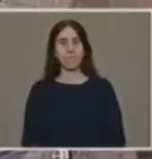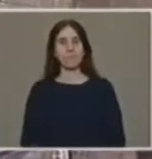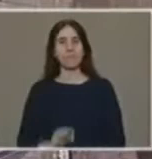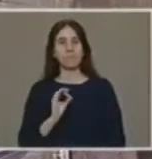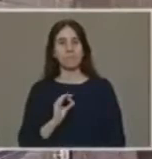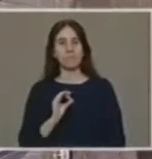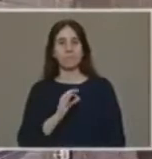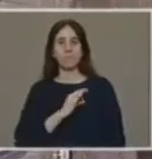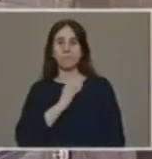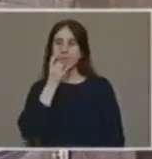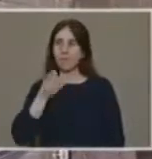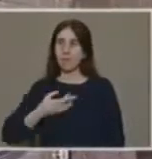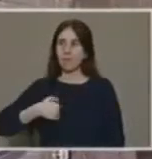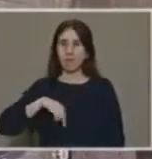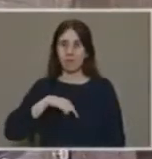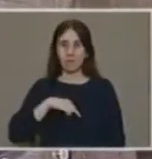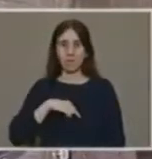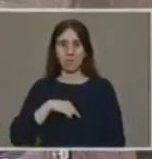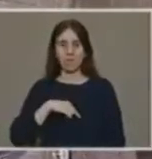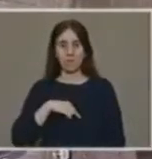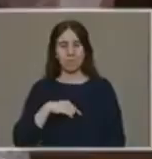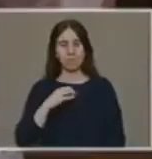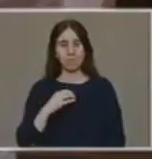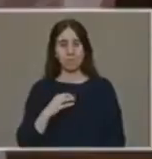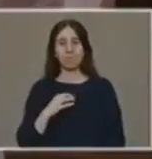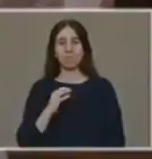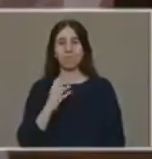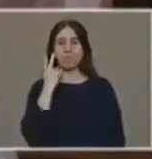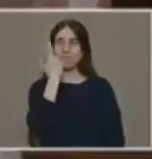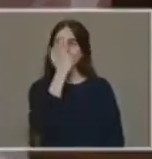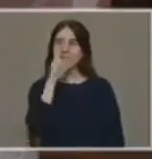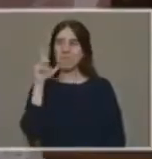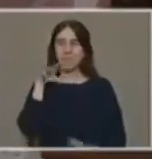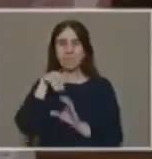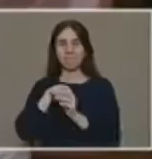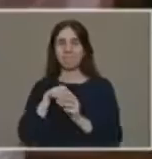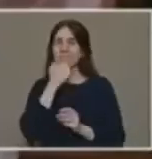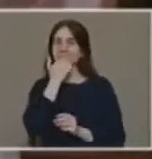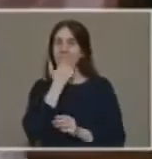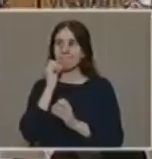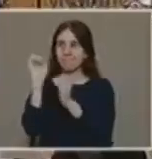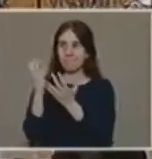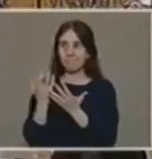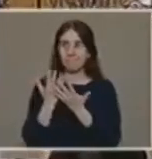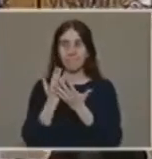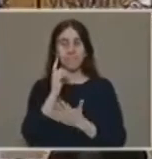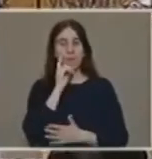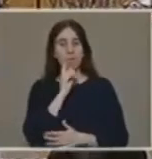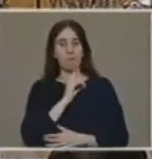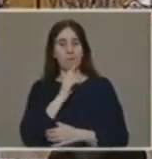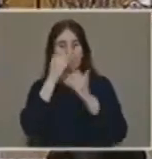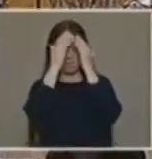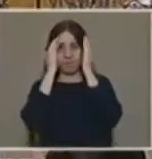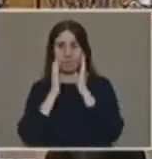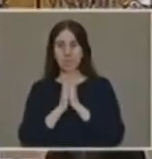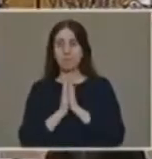misericórdia de nós, Senhor, dai-nos a graça de participar na vida eterna com a Virgem Maria, Mãe de Deus,